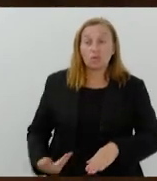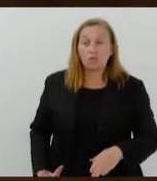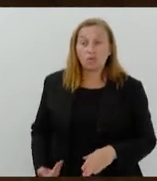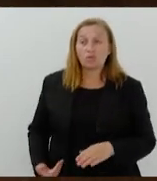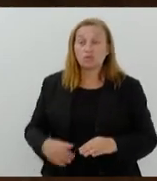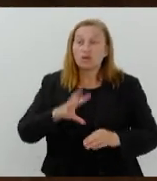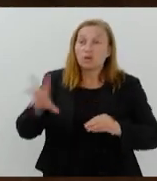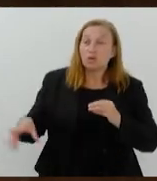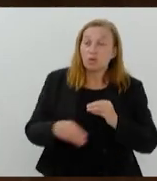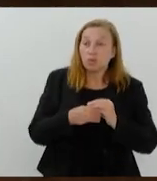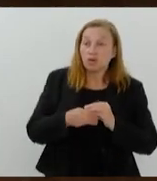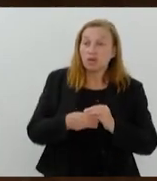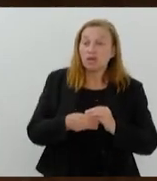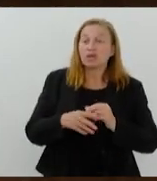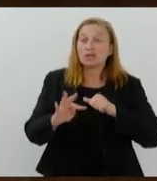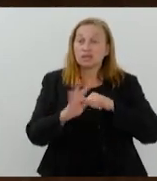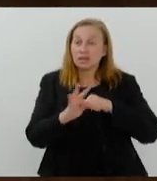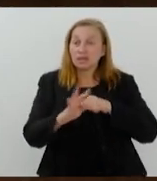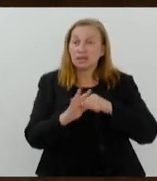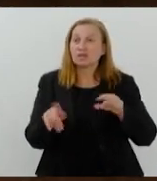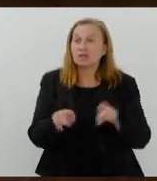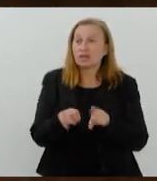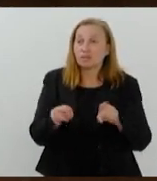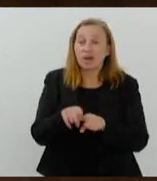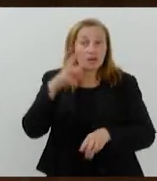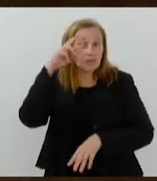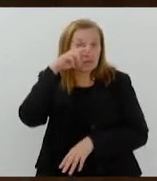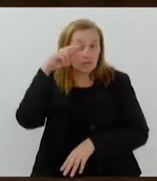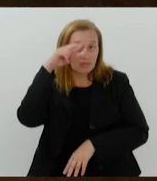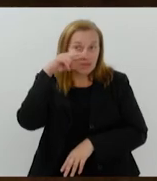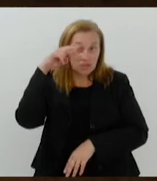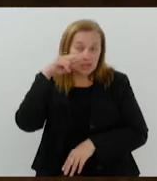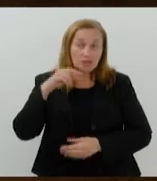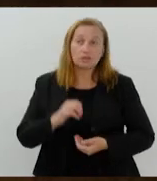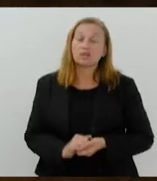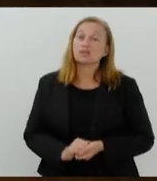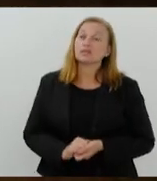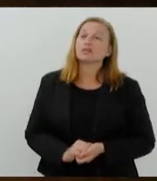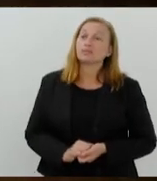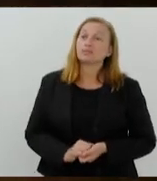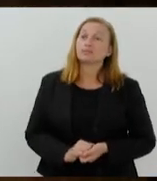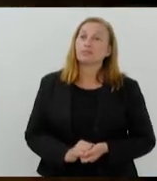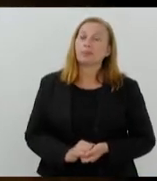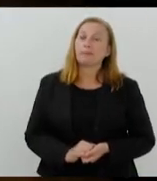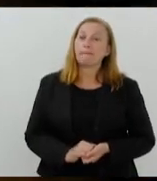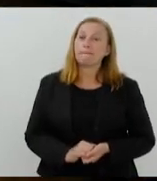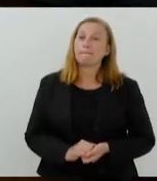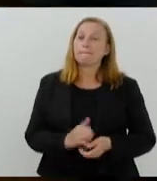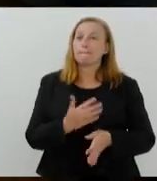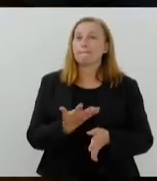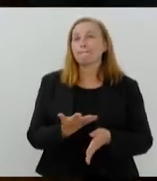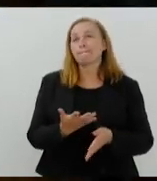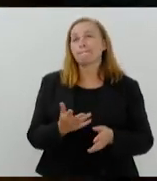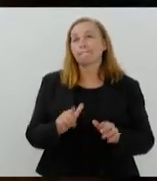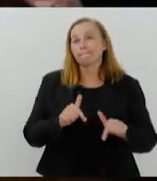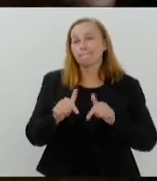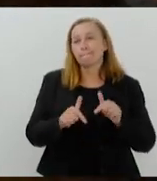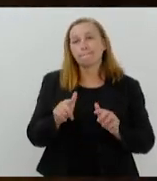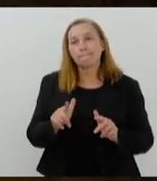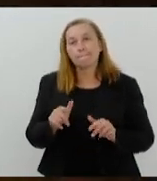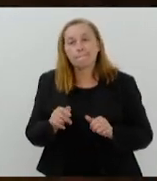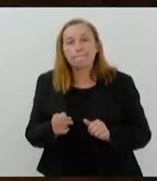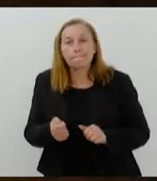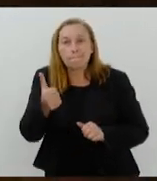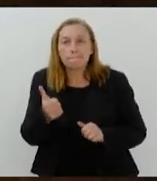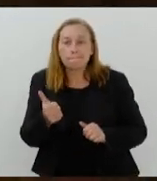os técnicos e os investigadores, que, diga-se de passagem, fazem praticamente o mesmo serviço e até